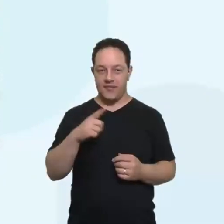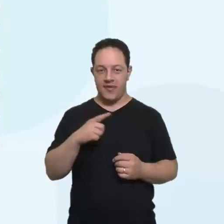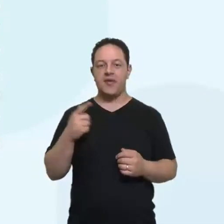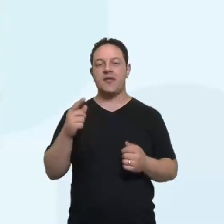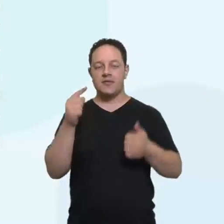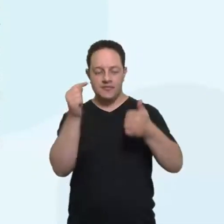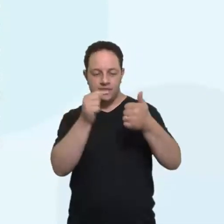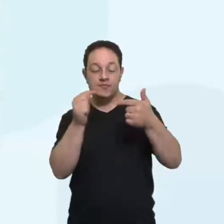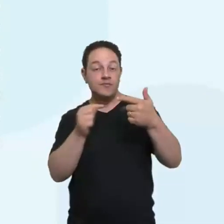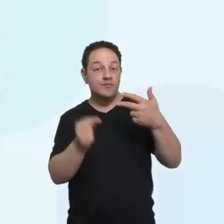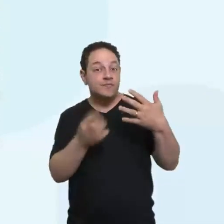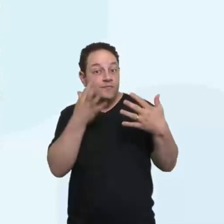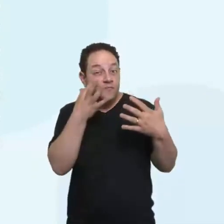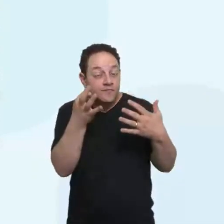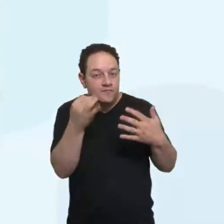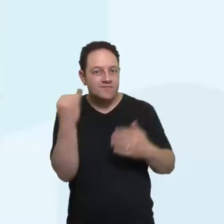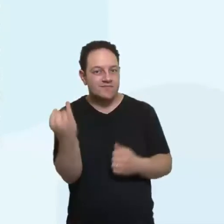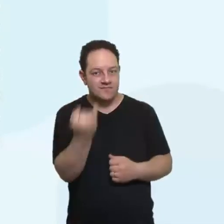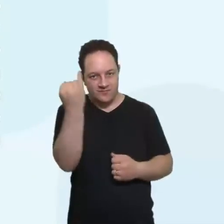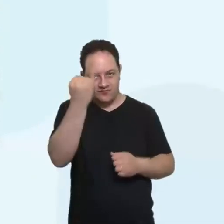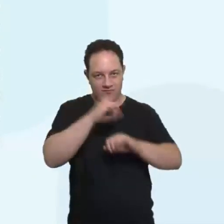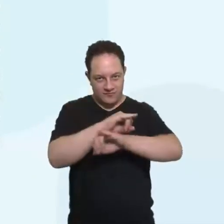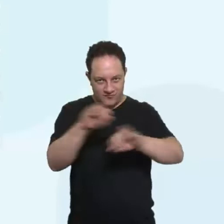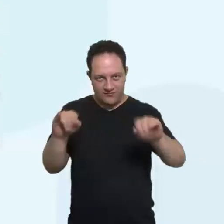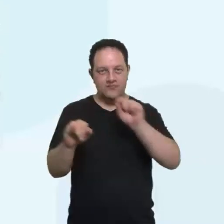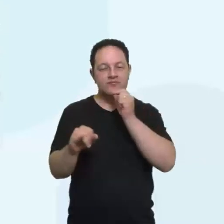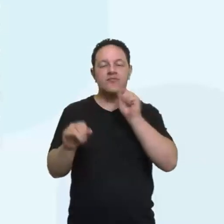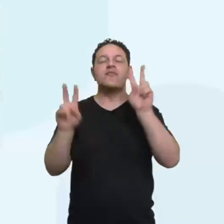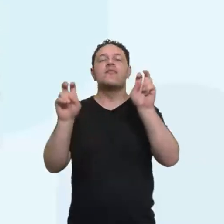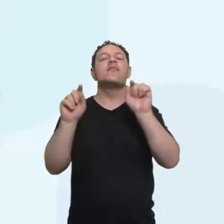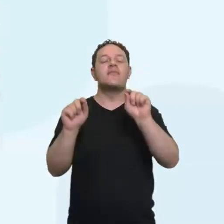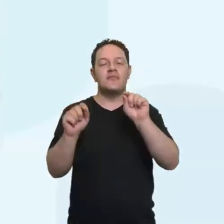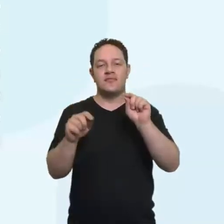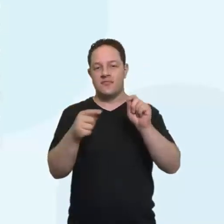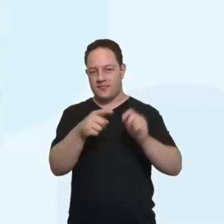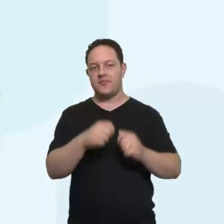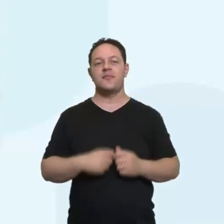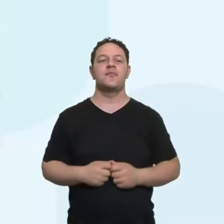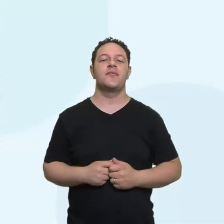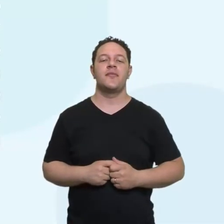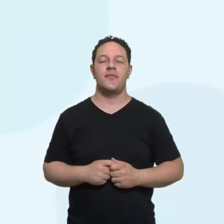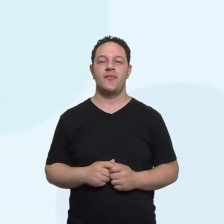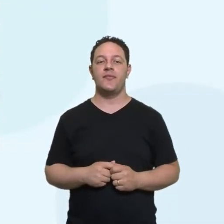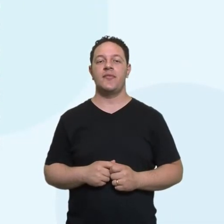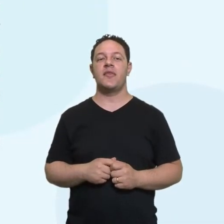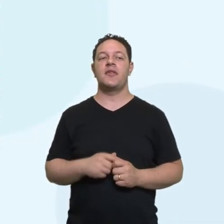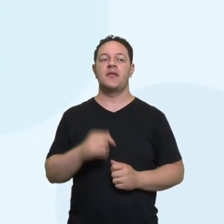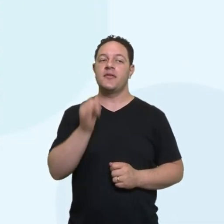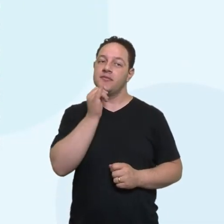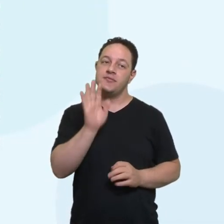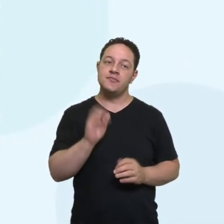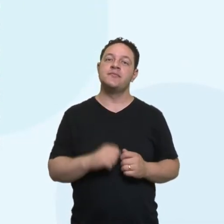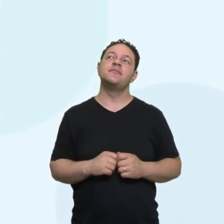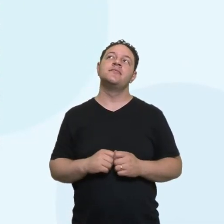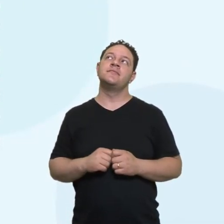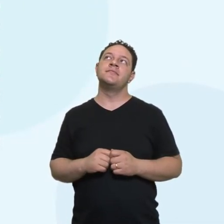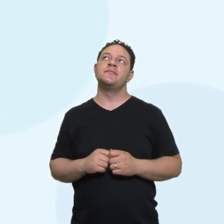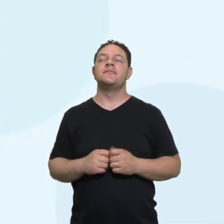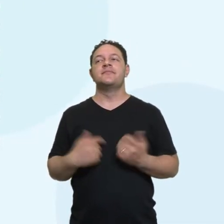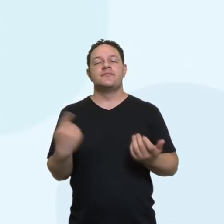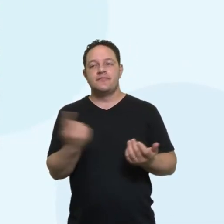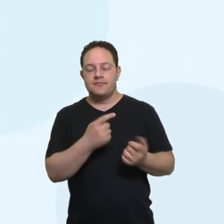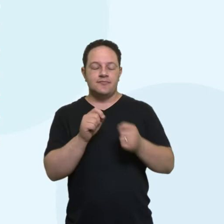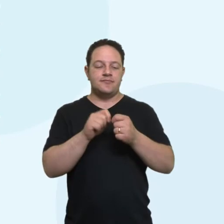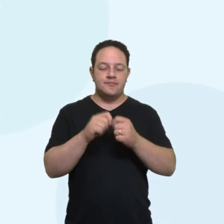pontos de atenção que é importante destacar relacionados a esse assunto né não quer dizer que a gente está